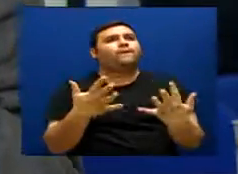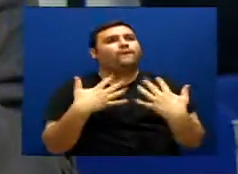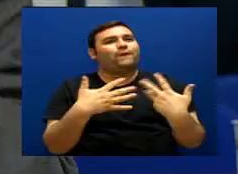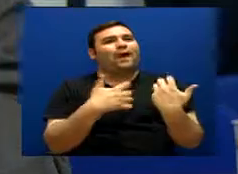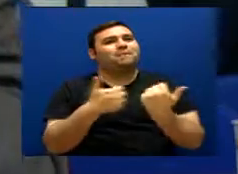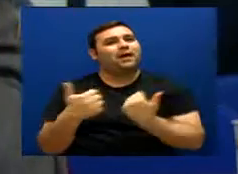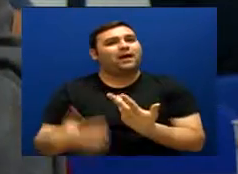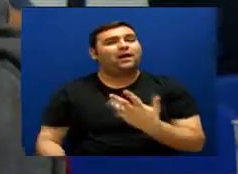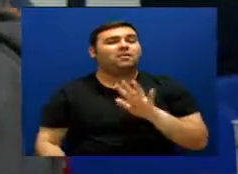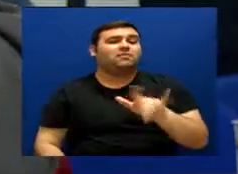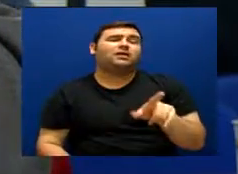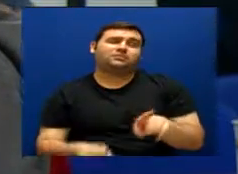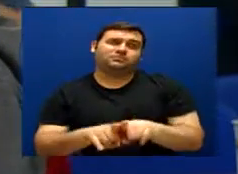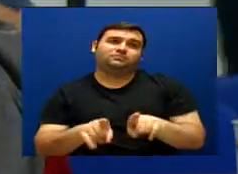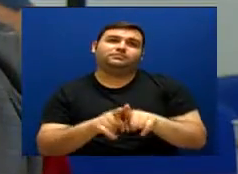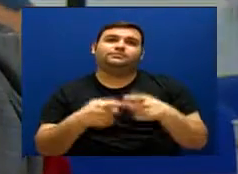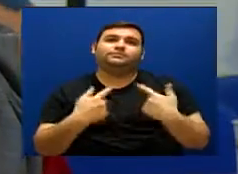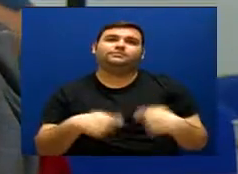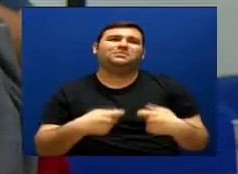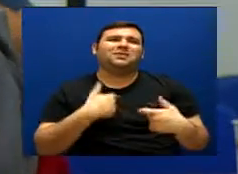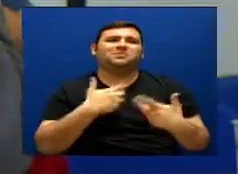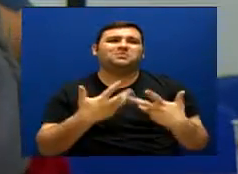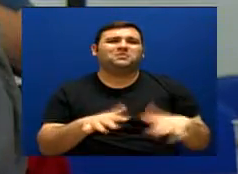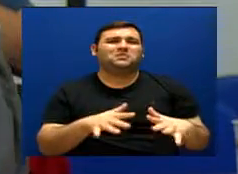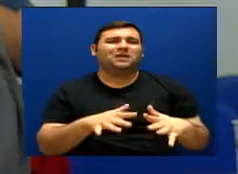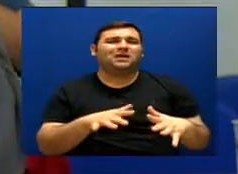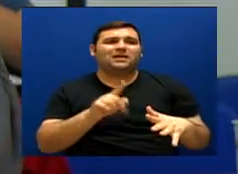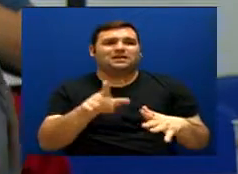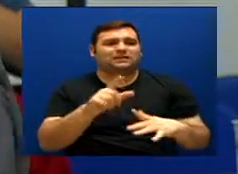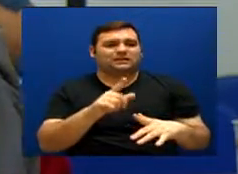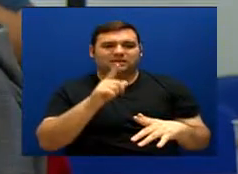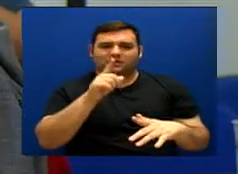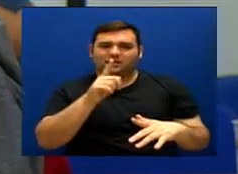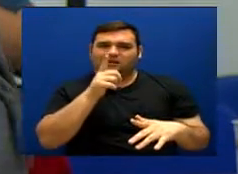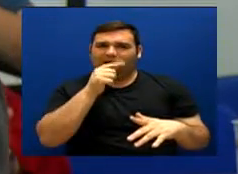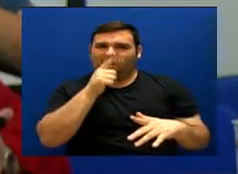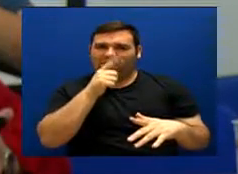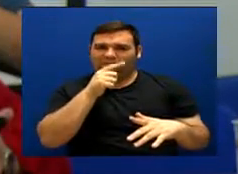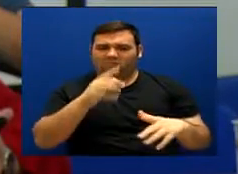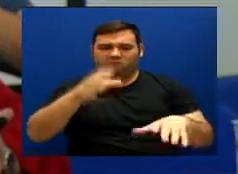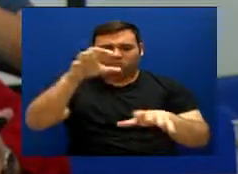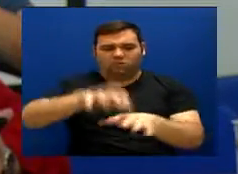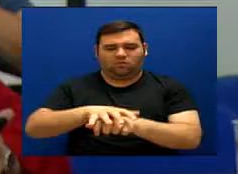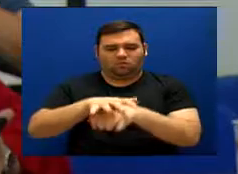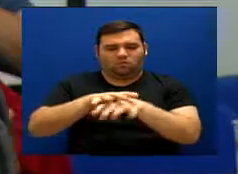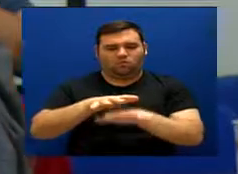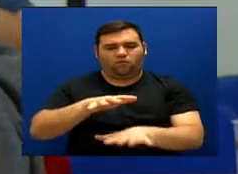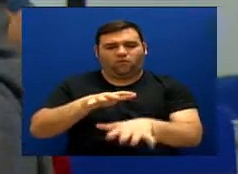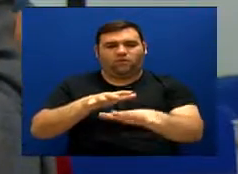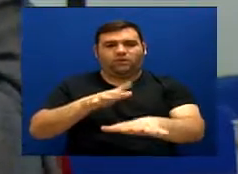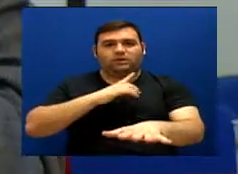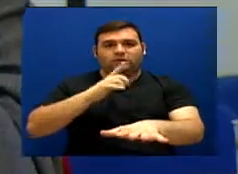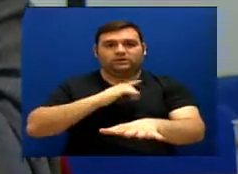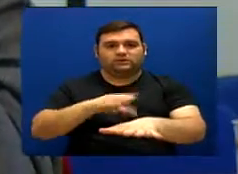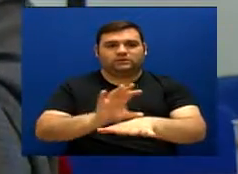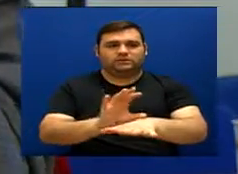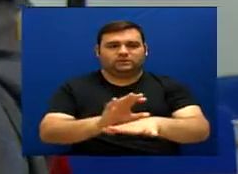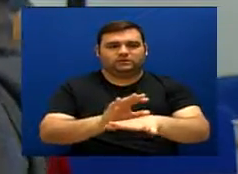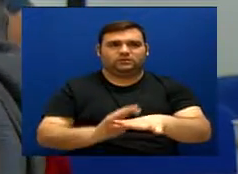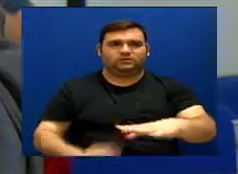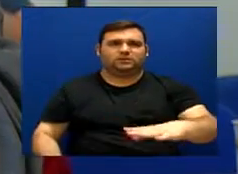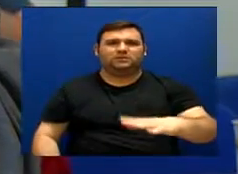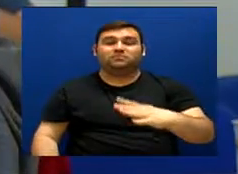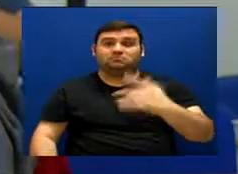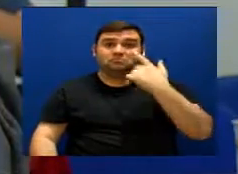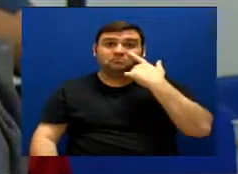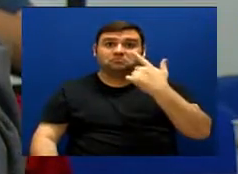sombra, mas, ao mesmo tempo, eu não quero que prejudique a rede, porque a rede passa em cima da minha calçada.